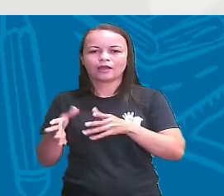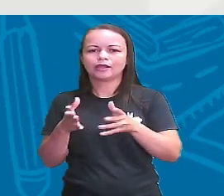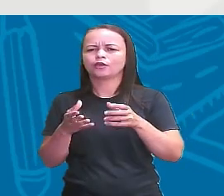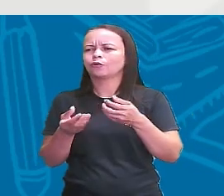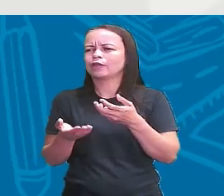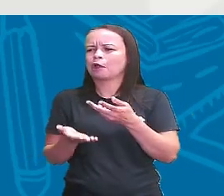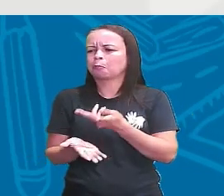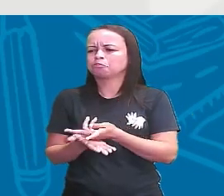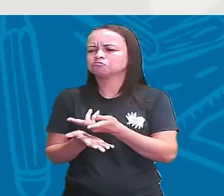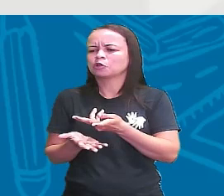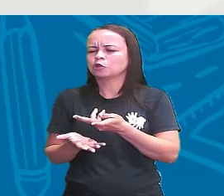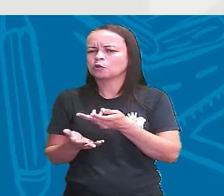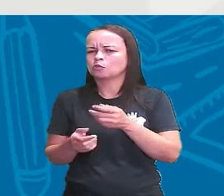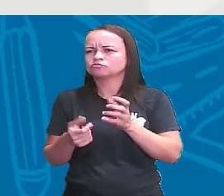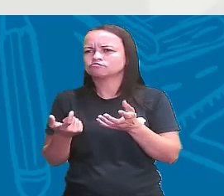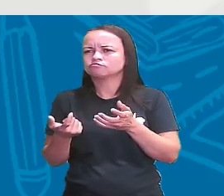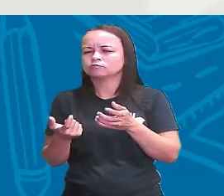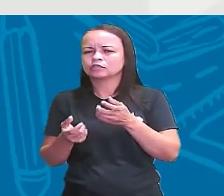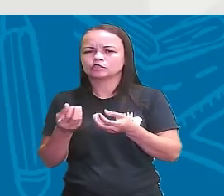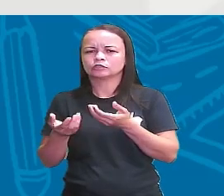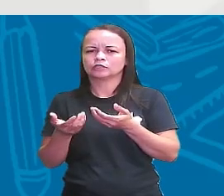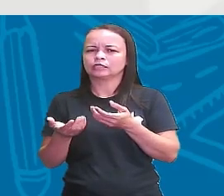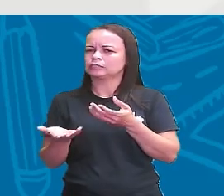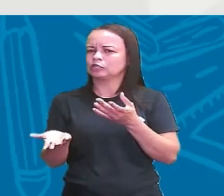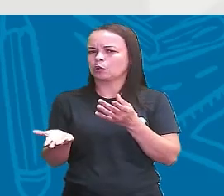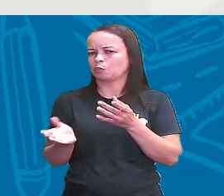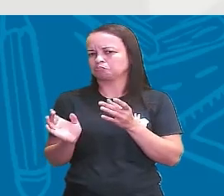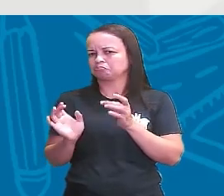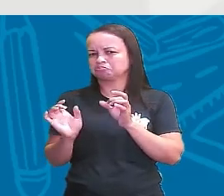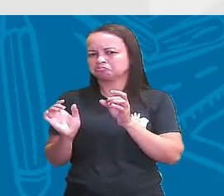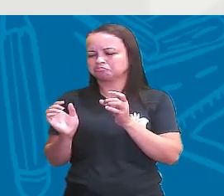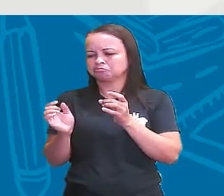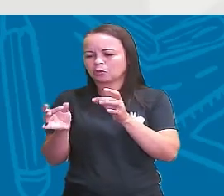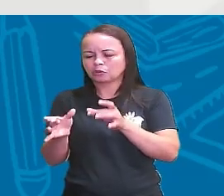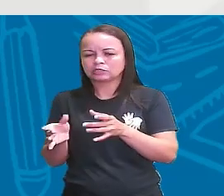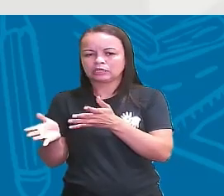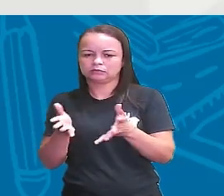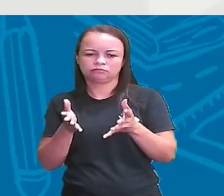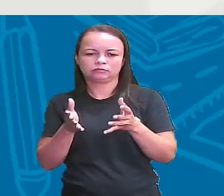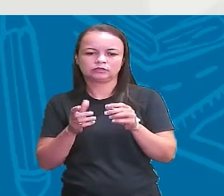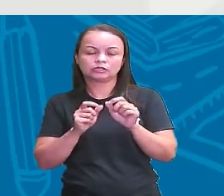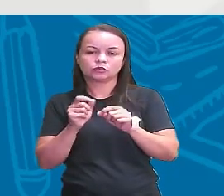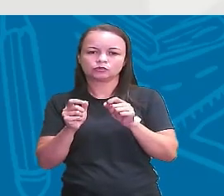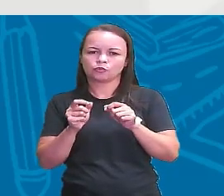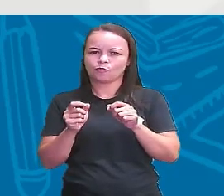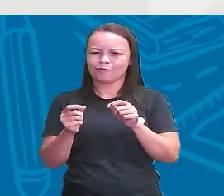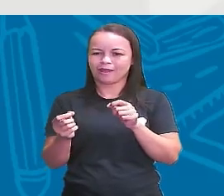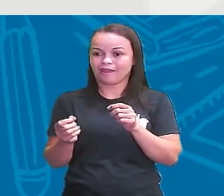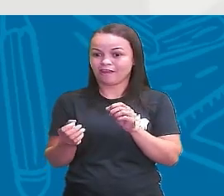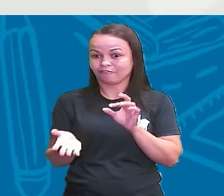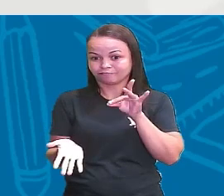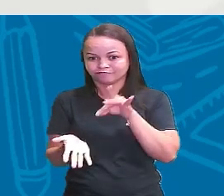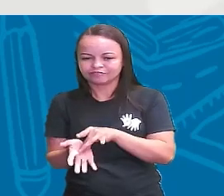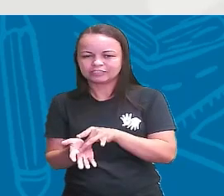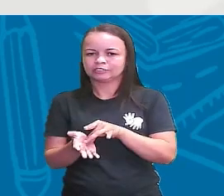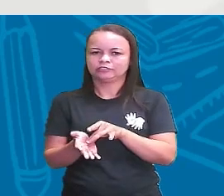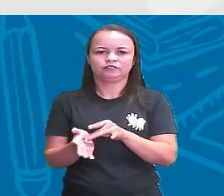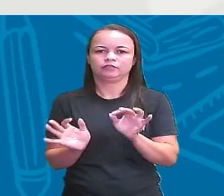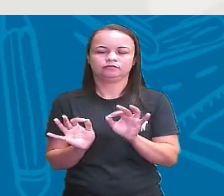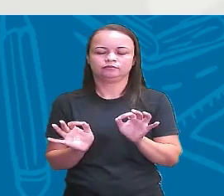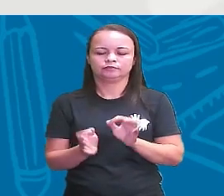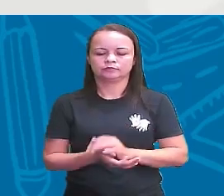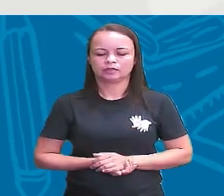ocasional, certo? De uma situação específica, que não é definitiva, tá bom? Porque agora,